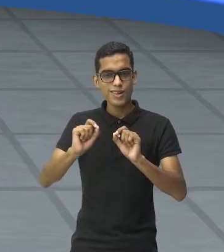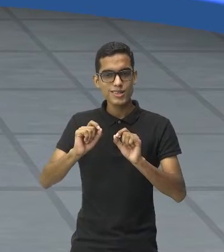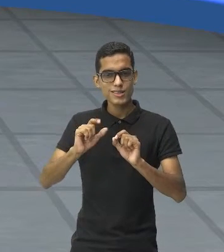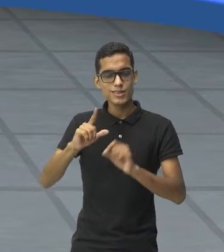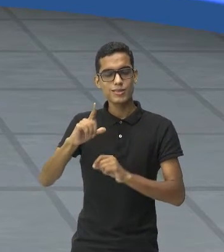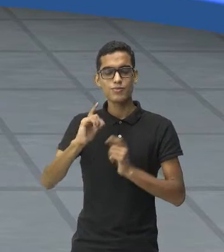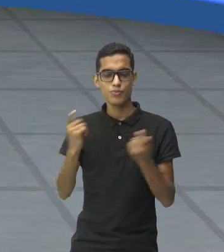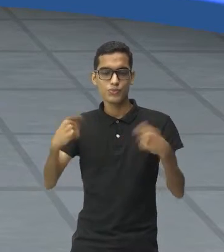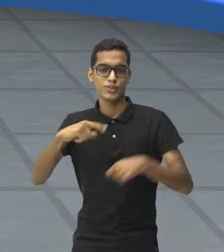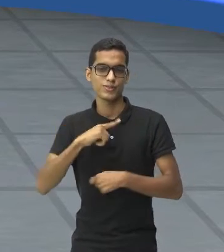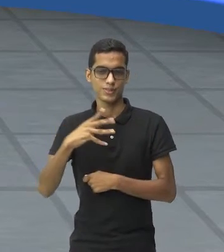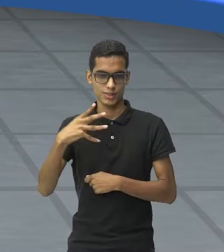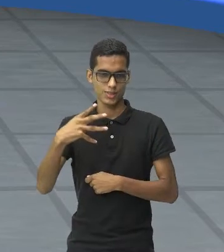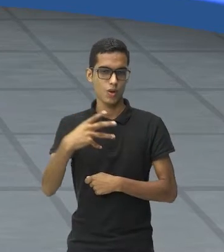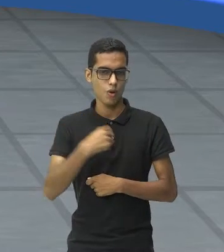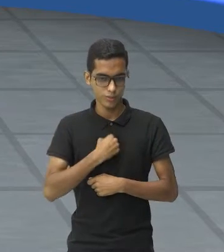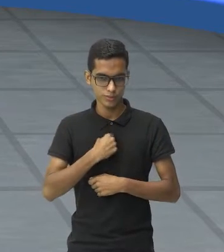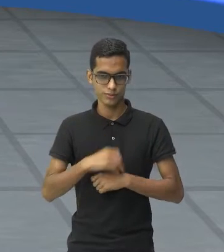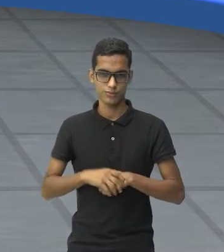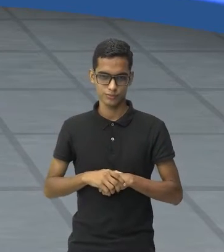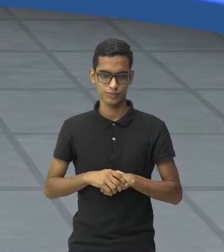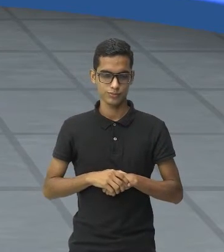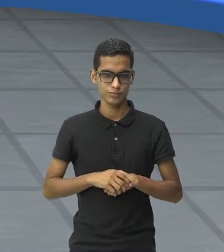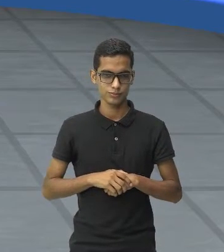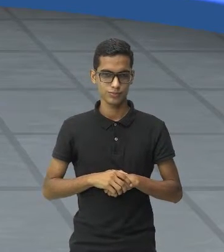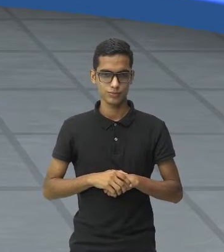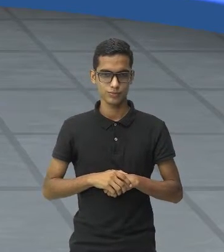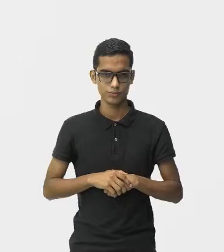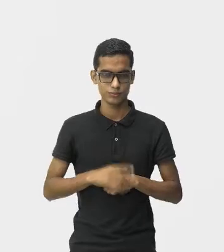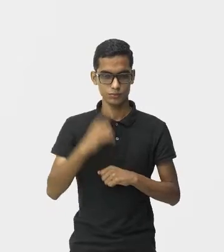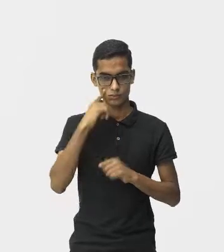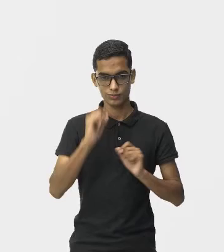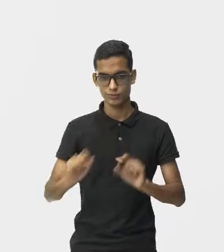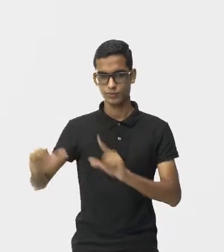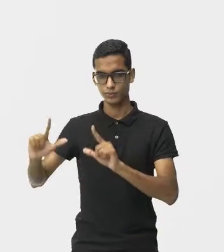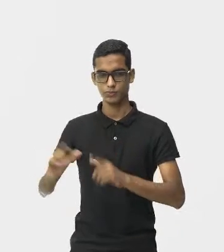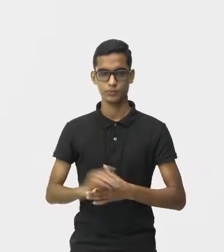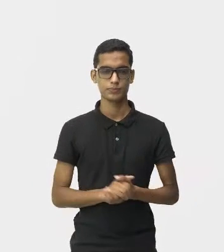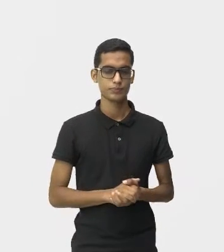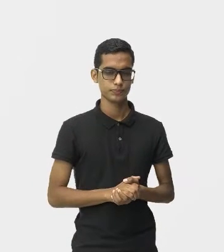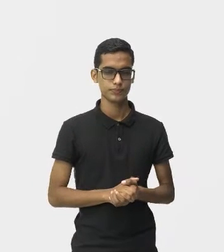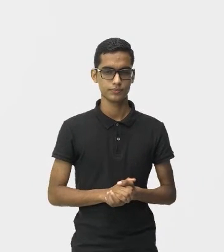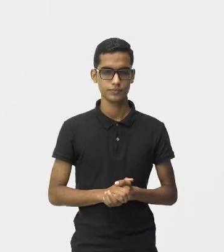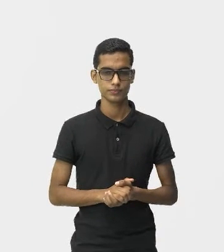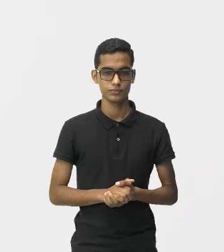da plebe, do próprio Império Romano. Vamos seguir com a nossa cartela, gente.